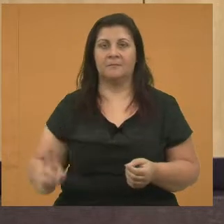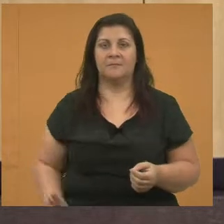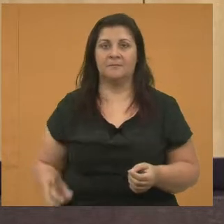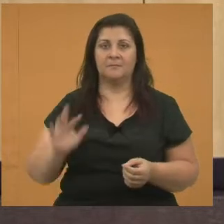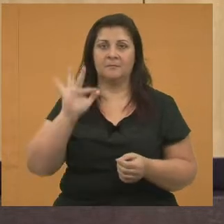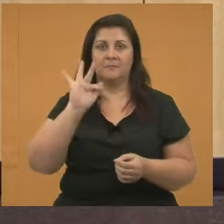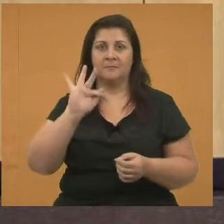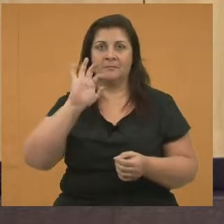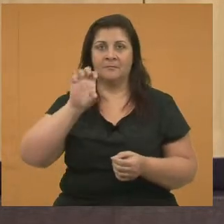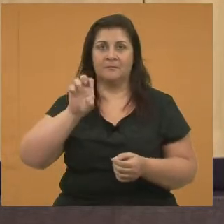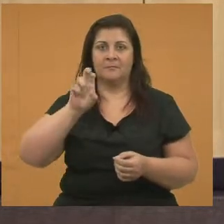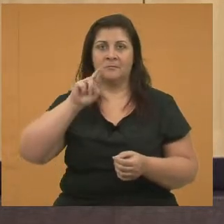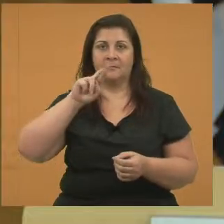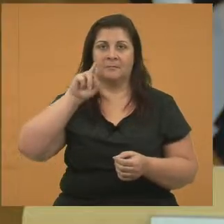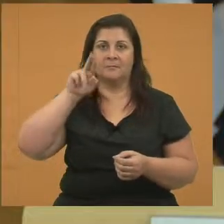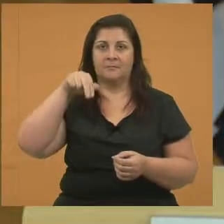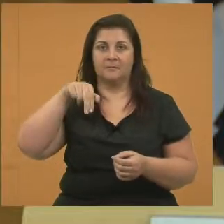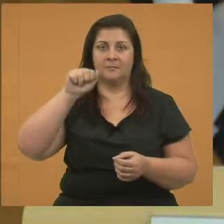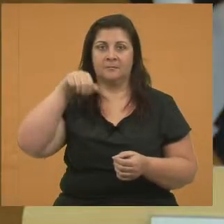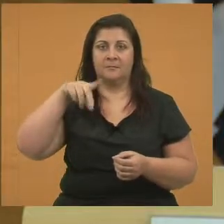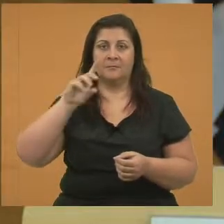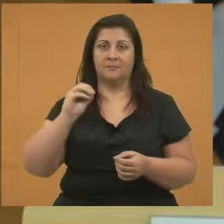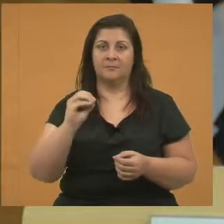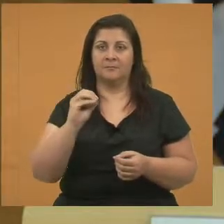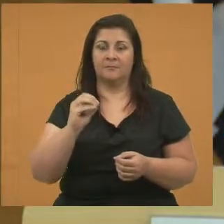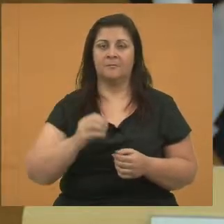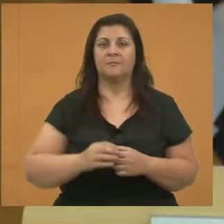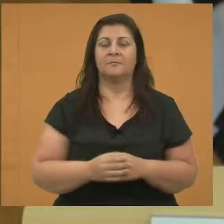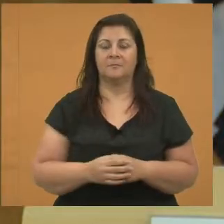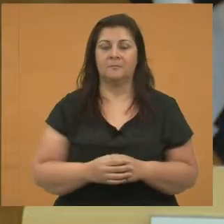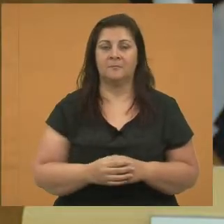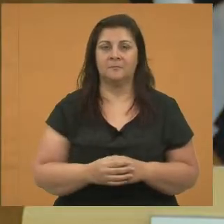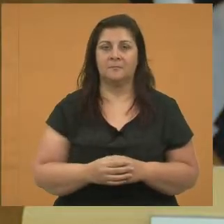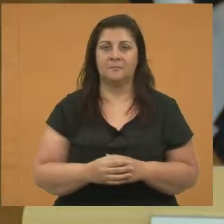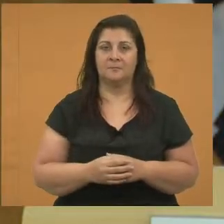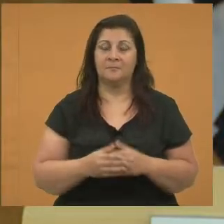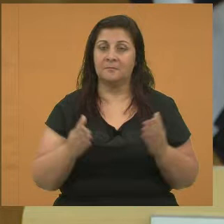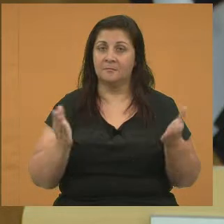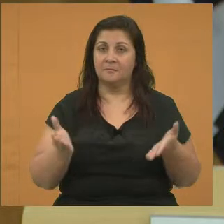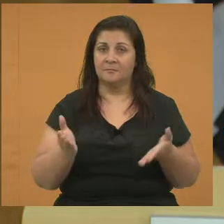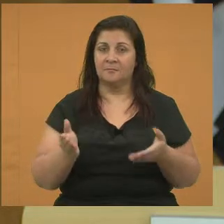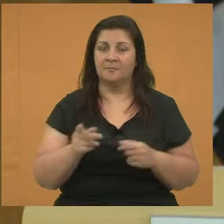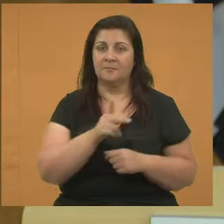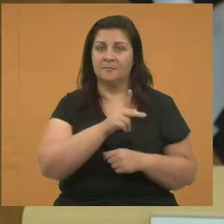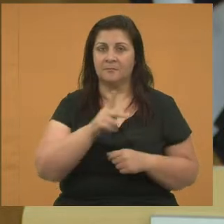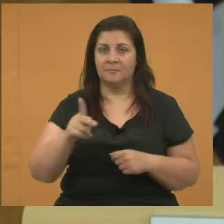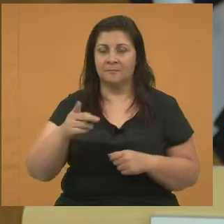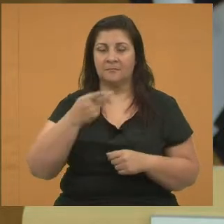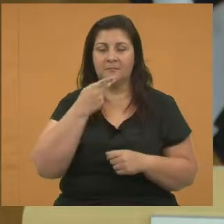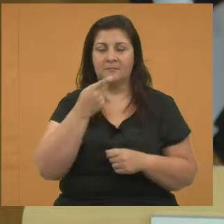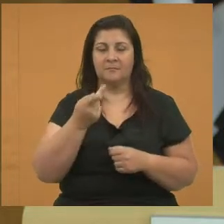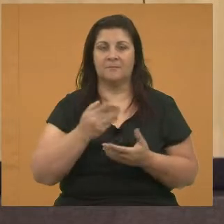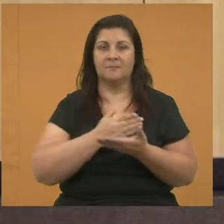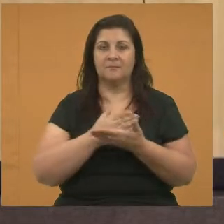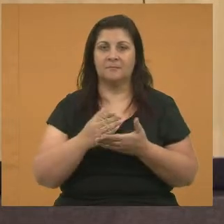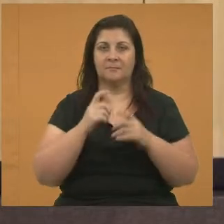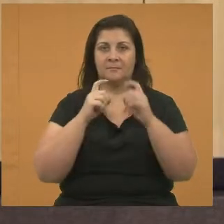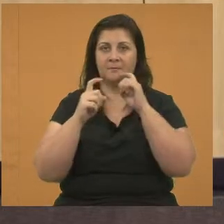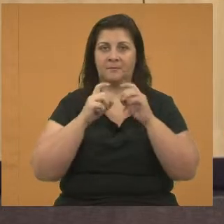Ótica Original. Com a palavra, a excelentíssima vereadora Lucimar Ponciano, para a abertura desta sessão solene.